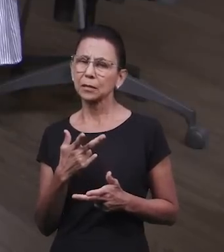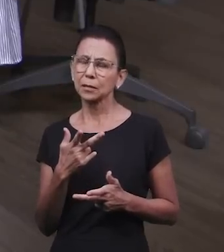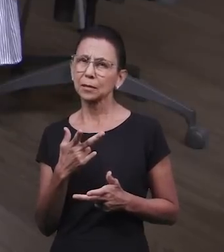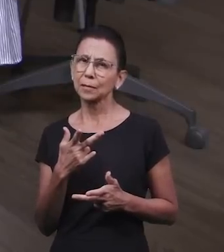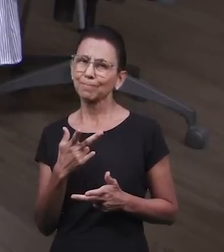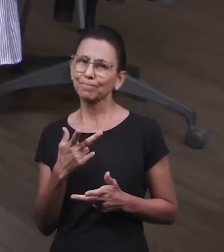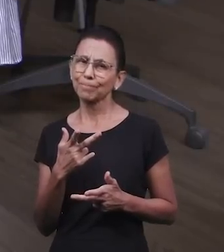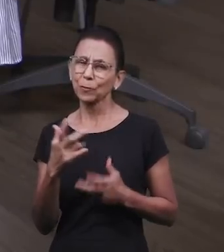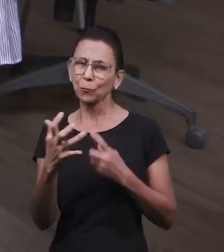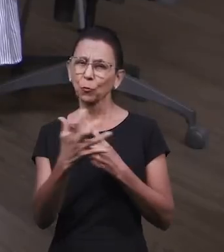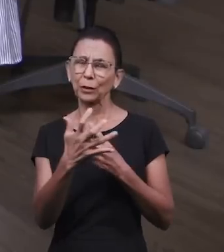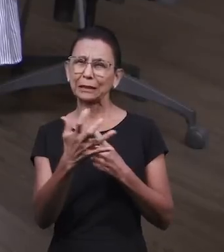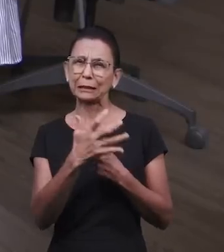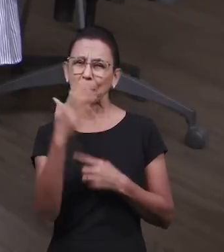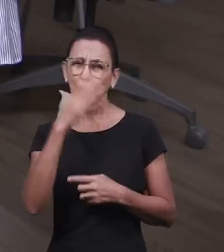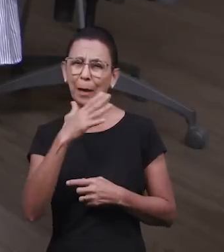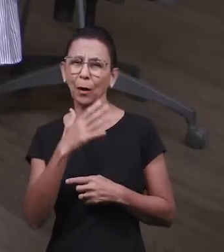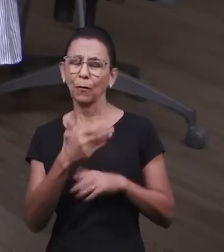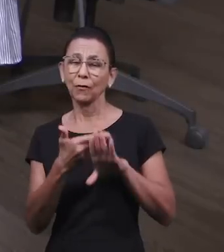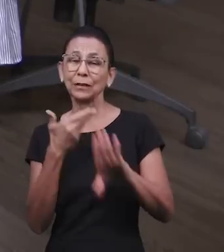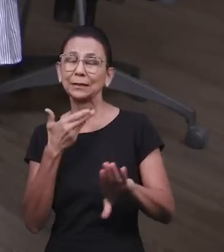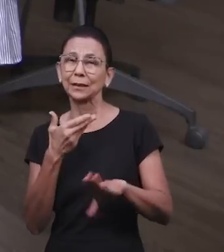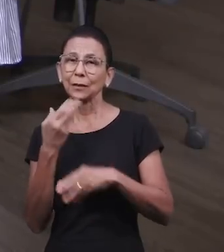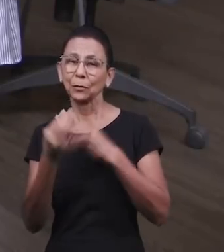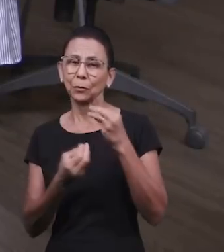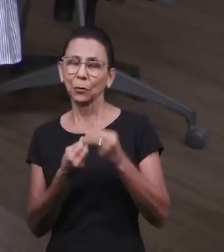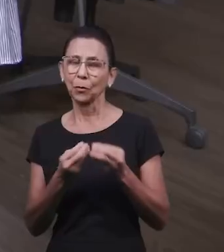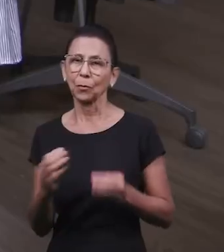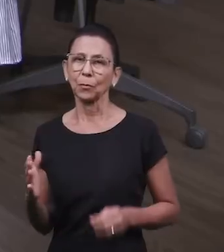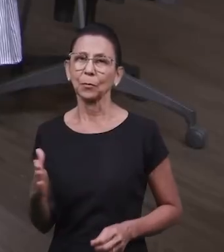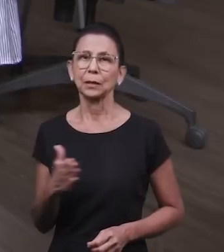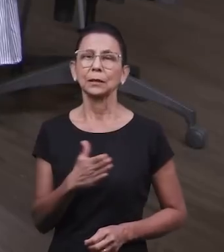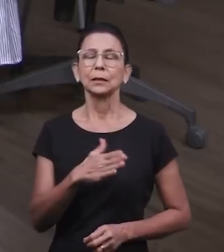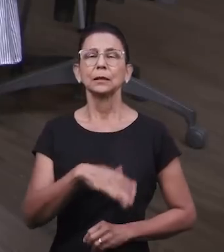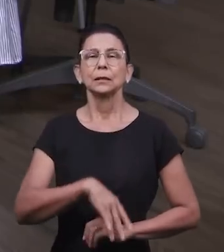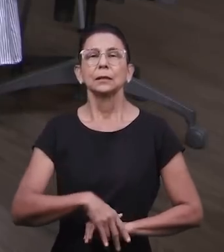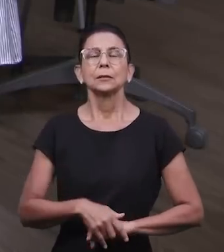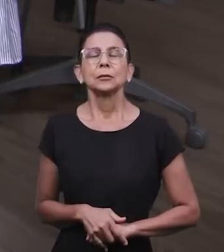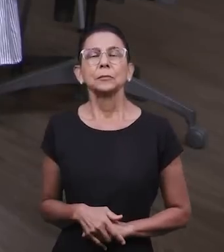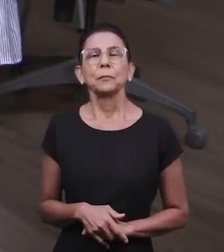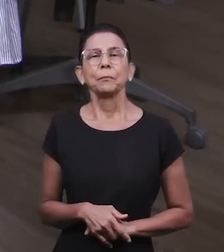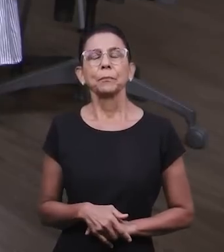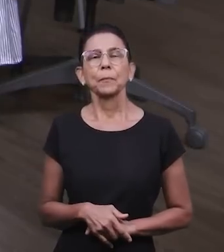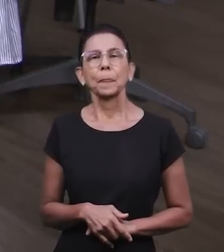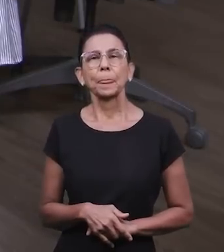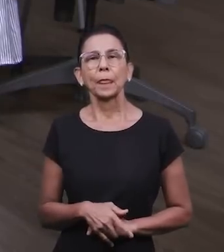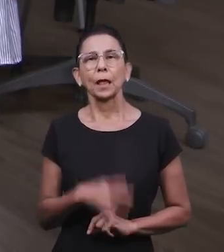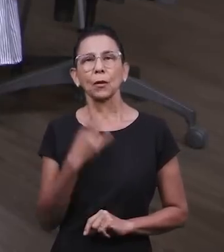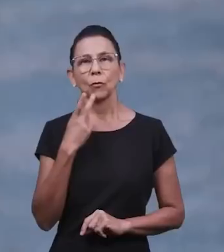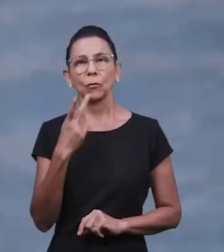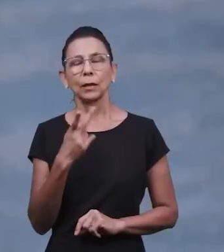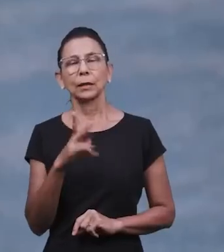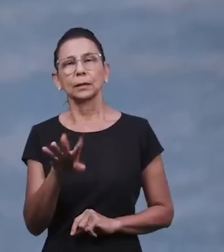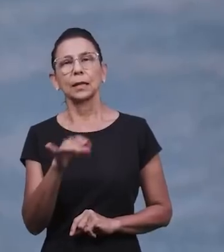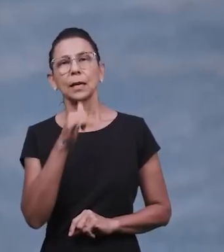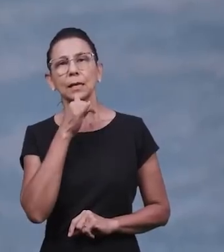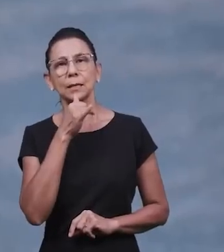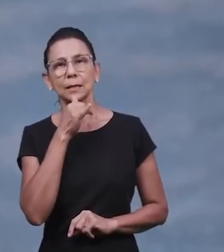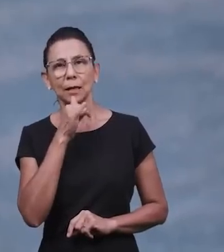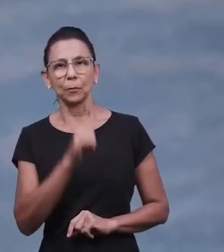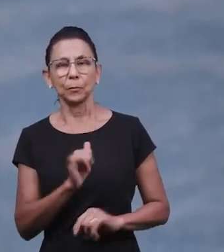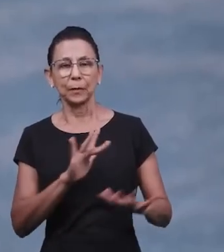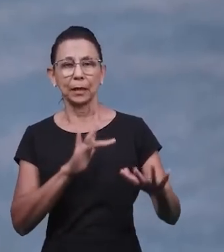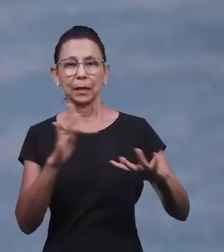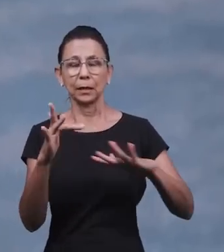ela é muito... eu gosto de usar um exemplo para responder essa pergunta, porque as redes sociais são uma ferramenta. E eu não